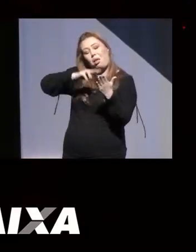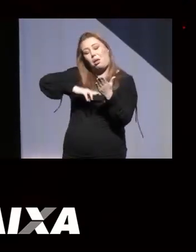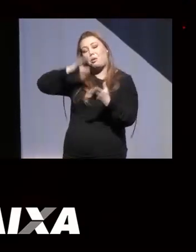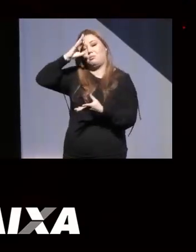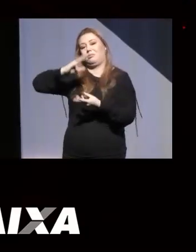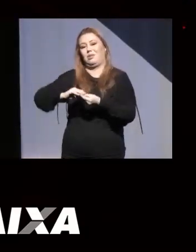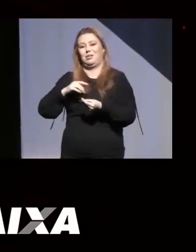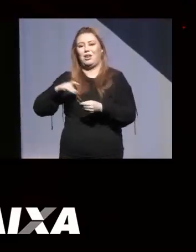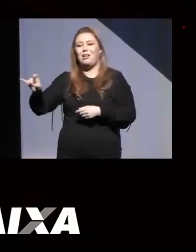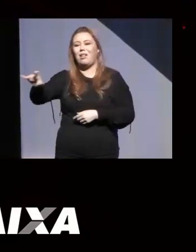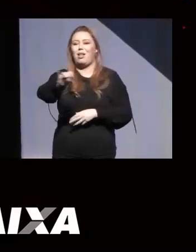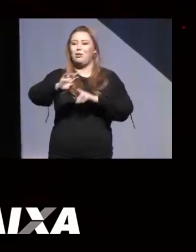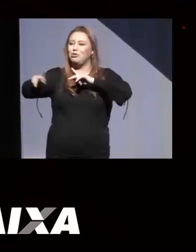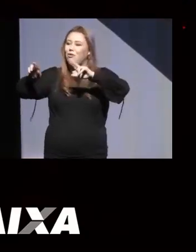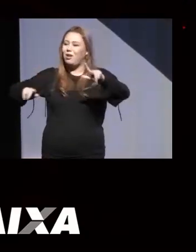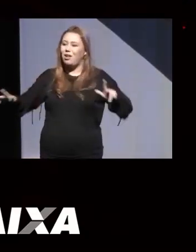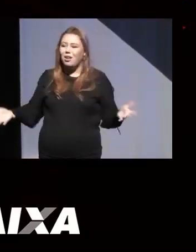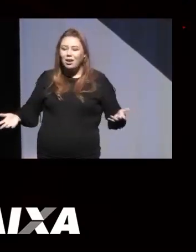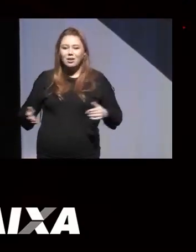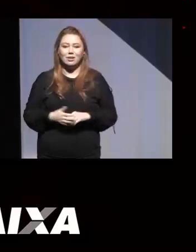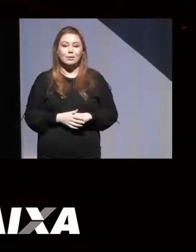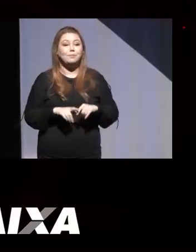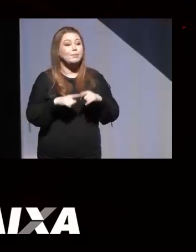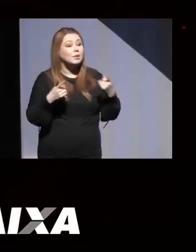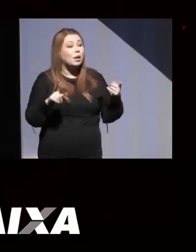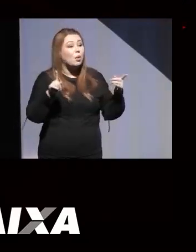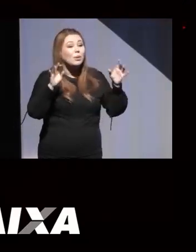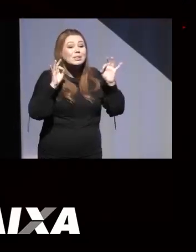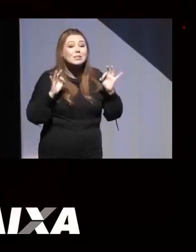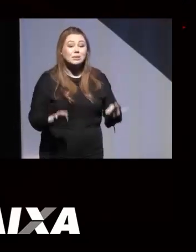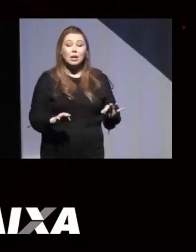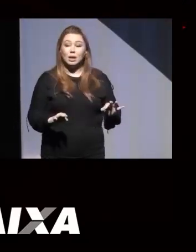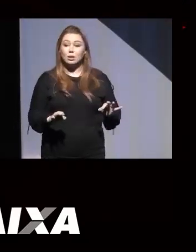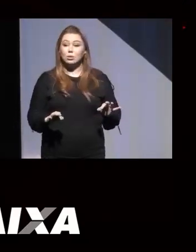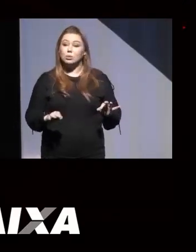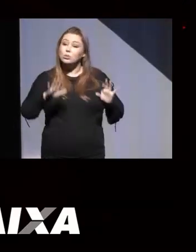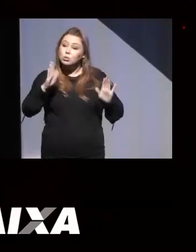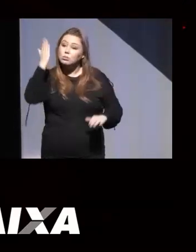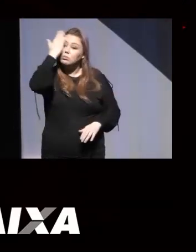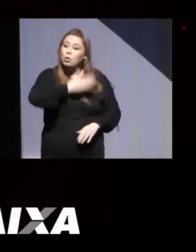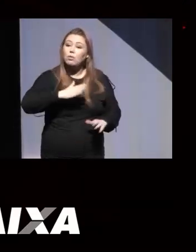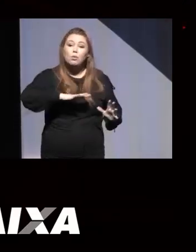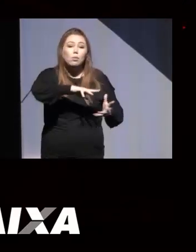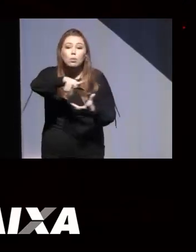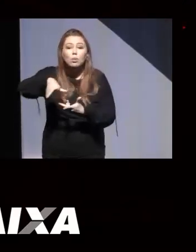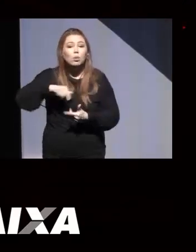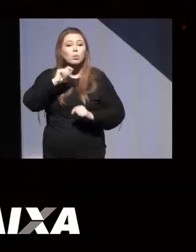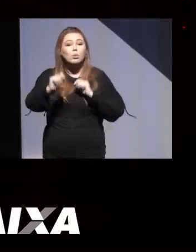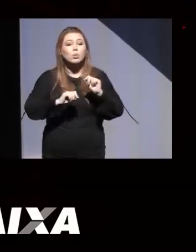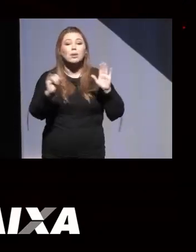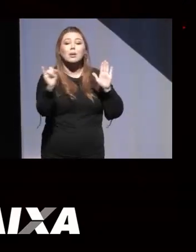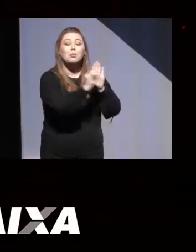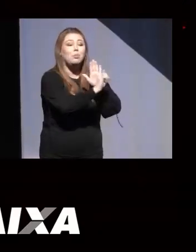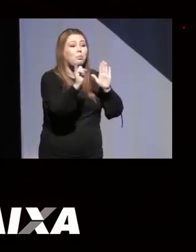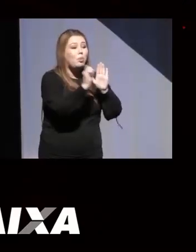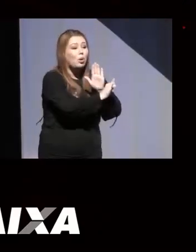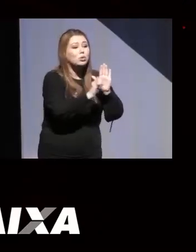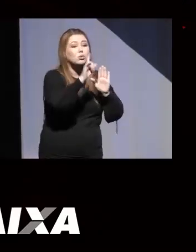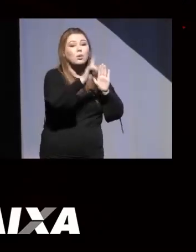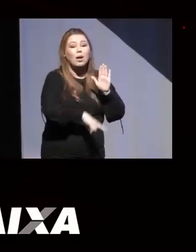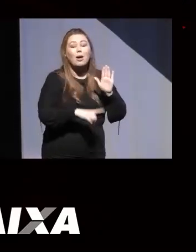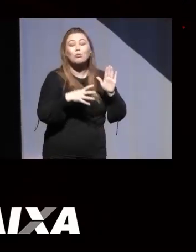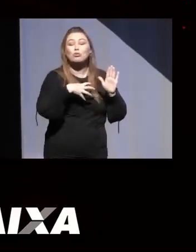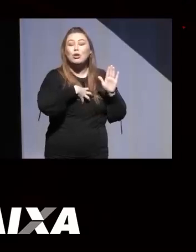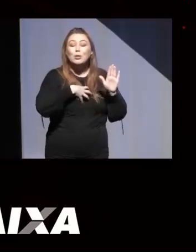constitucional. Então, o que acontece? É certo, isso já se provou no mundo inteiro, que a tributação é um